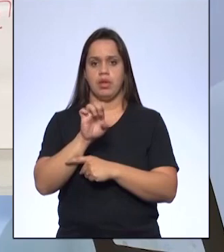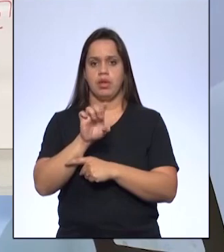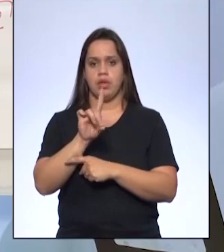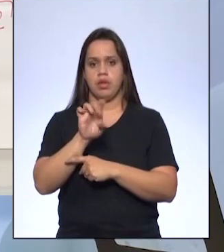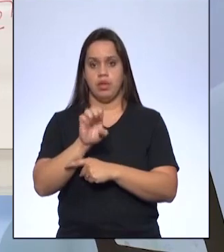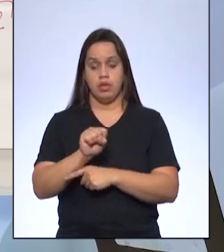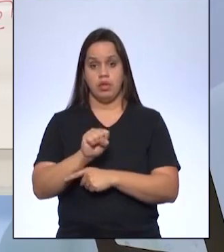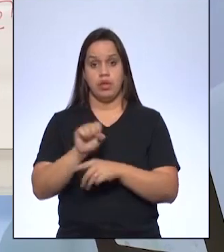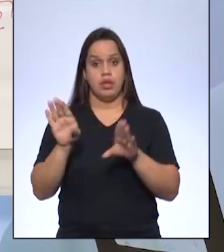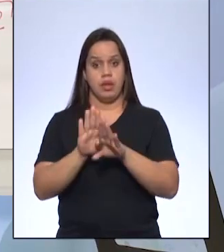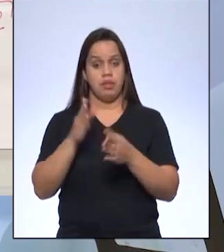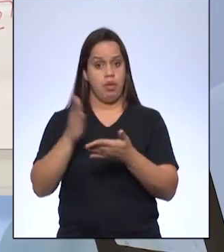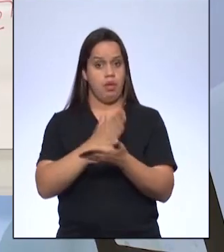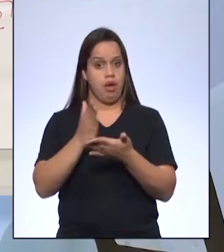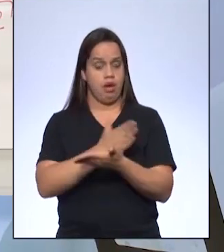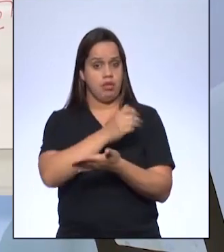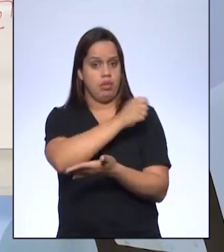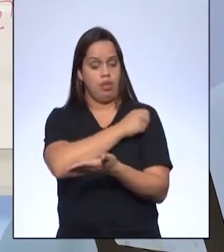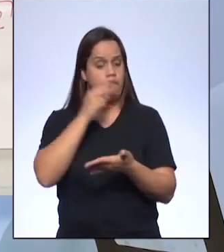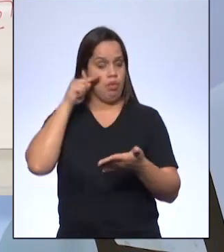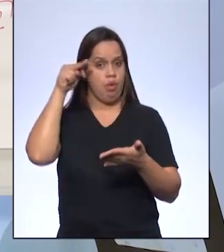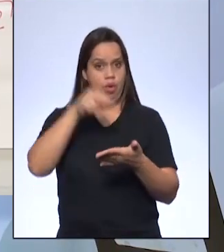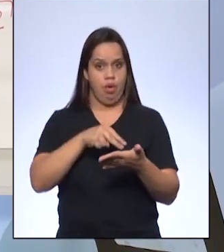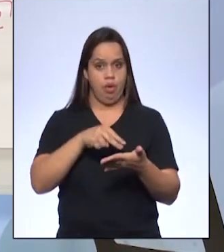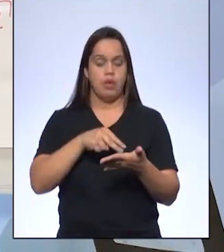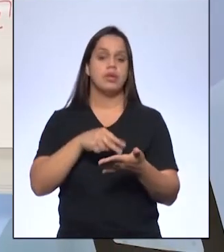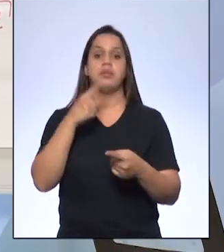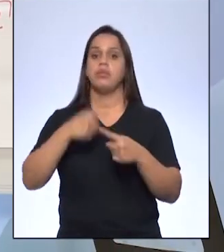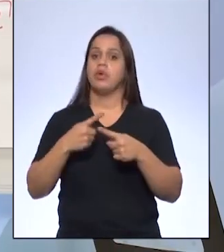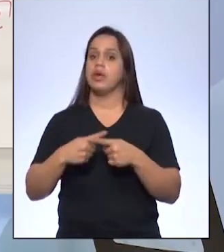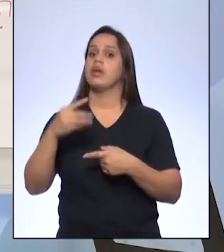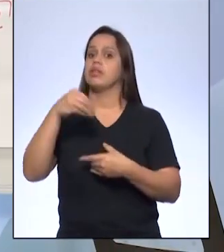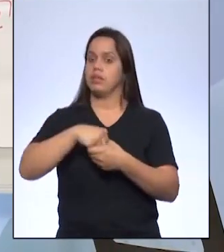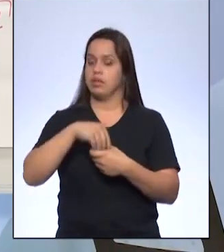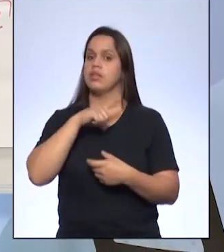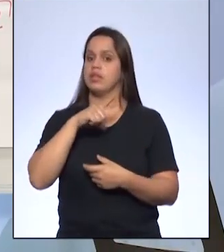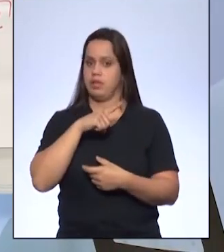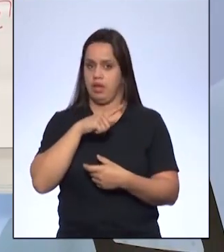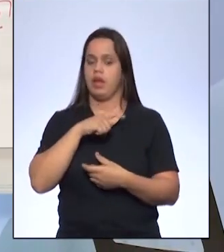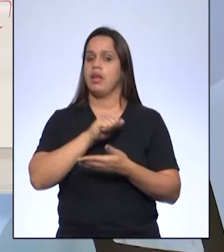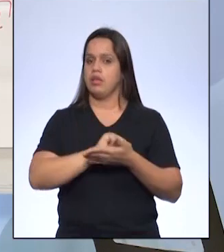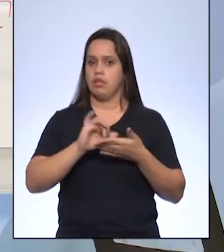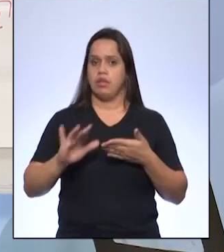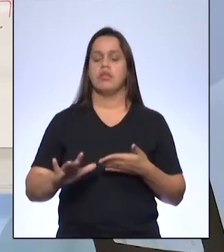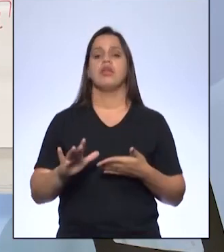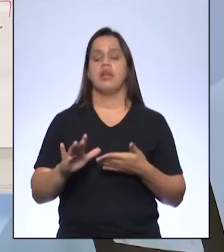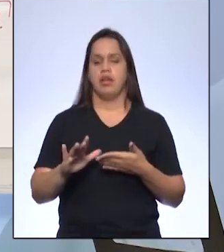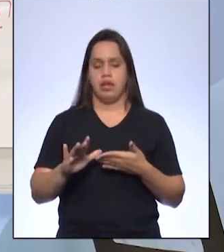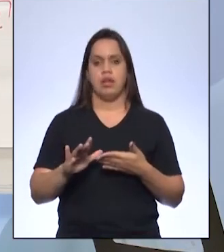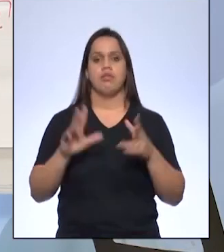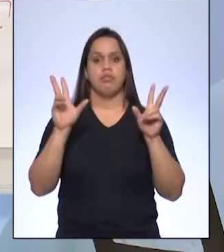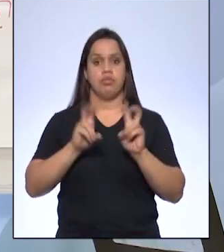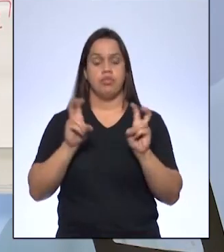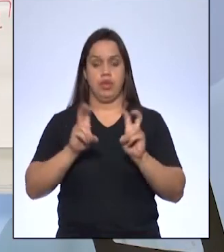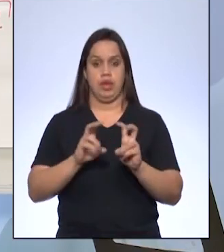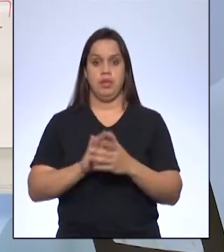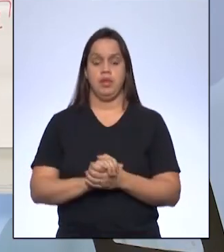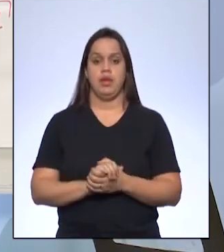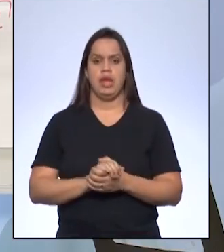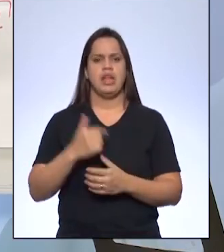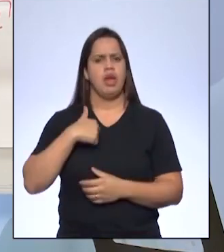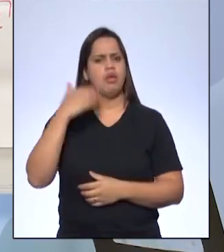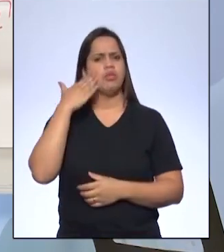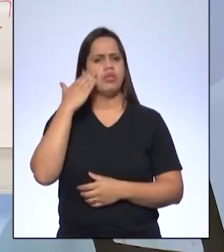o caderno do aluno de vocês, que no caderno do aluno de vocês tem exercícios sobre o assunto. E eu sei que